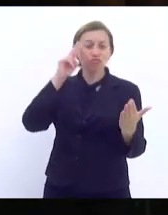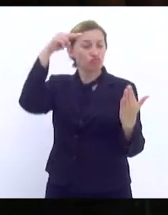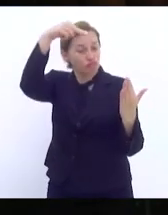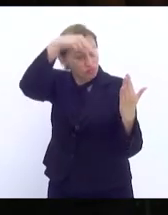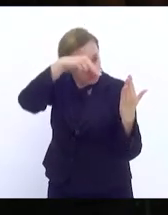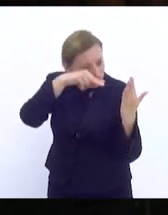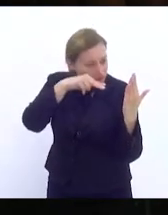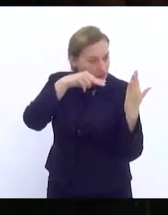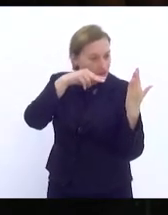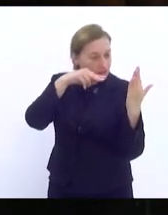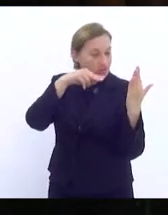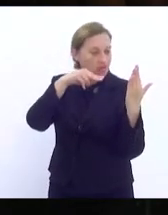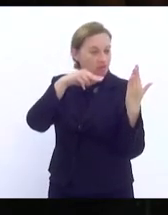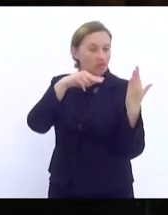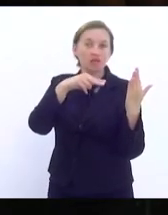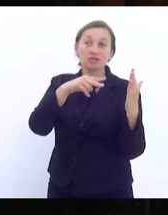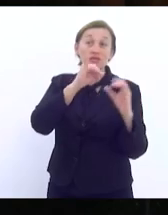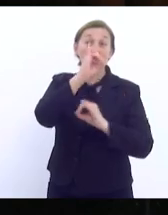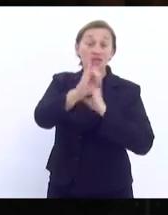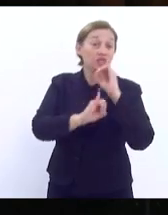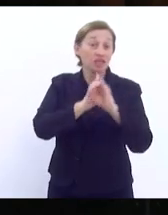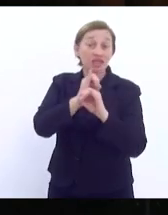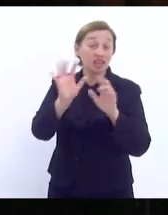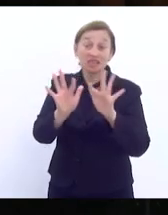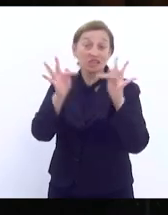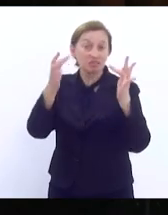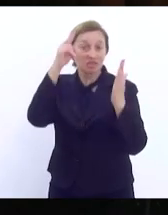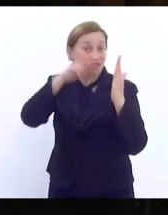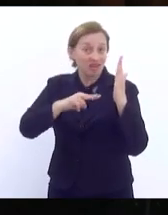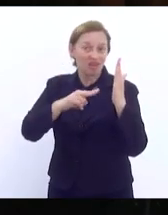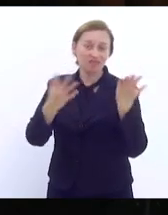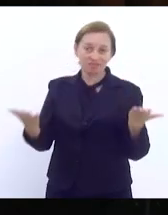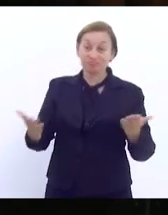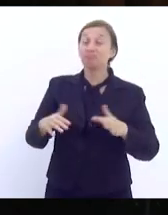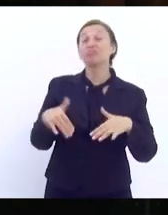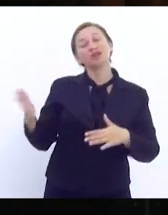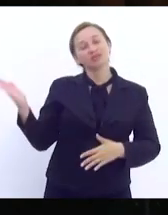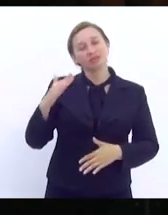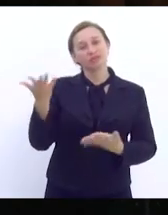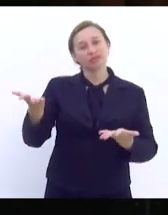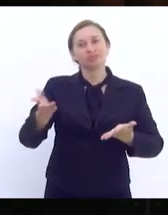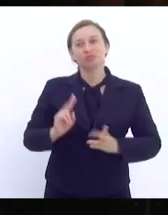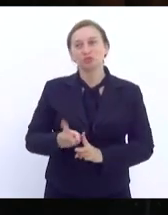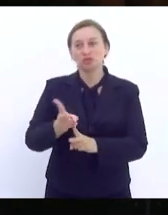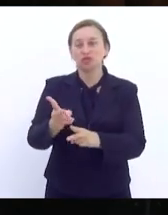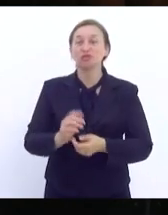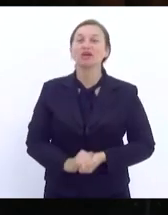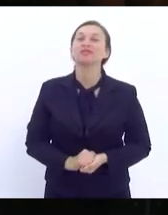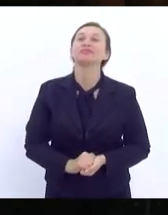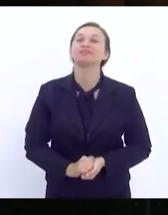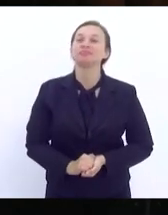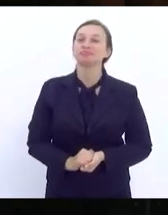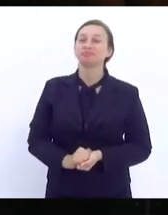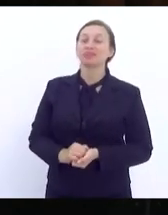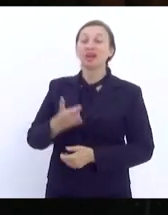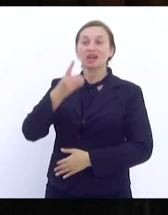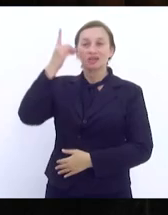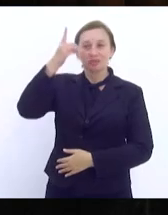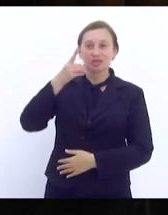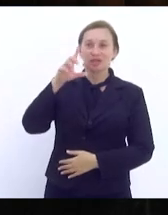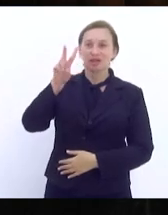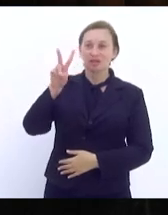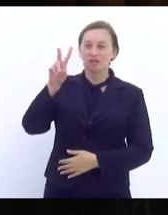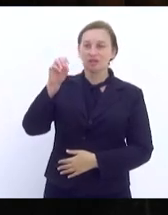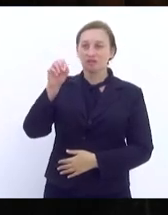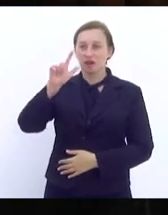senhora baixar na internet e é simples mas vamos lá dentre essas apurações Deputado Valdecir